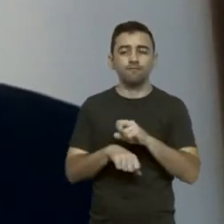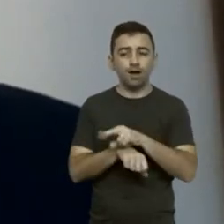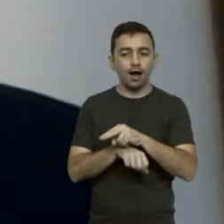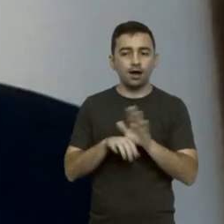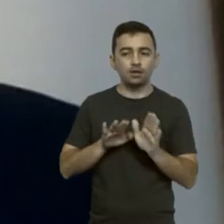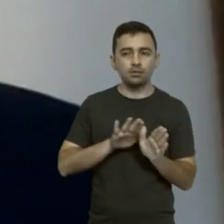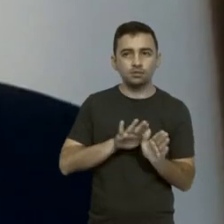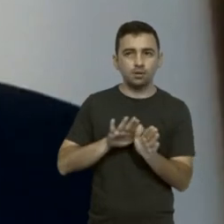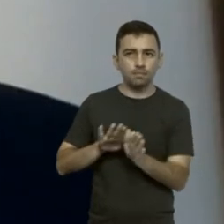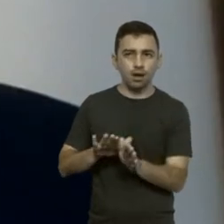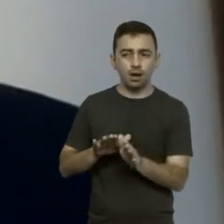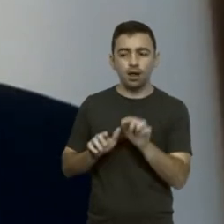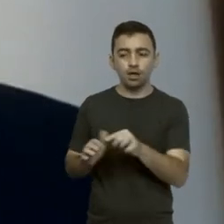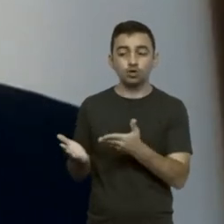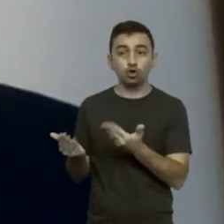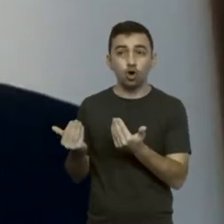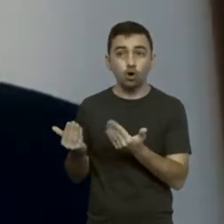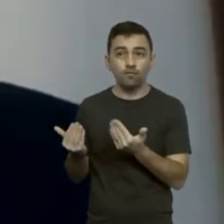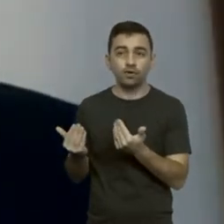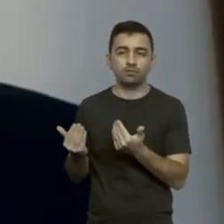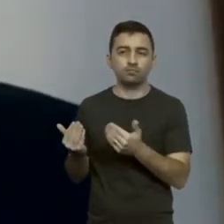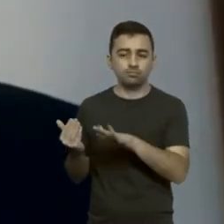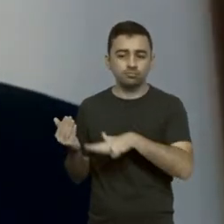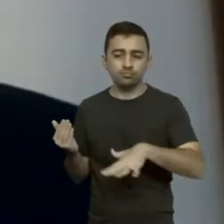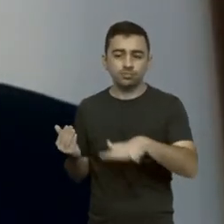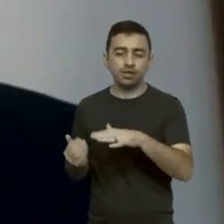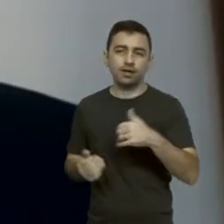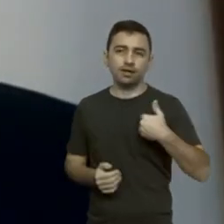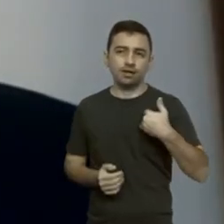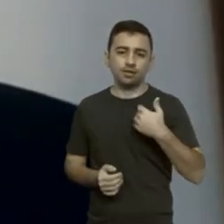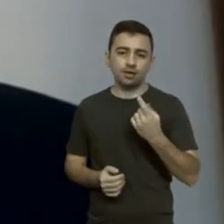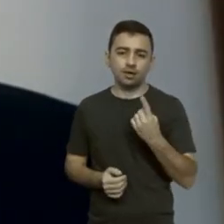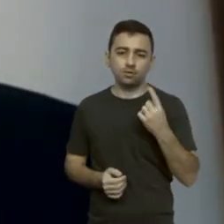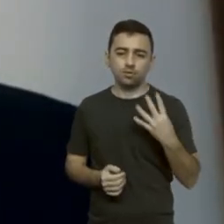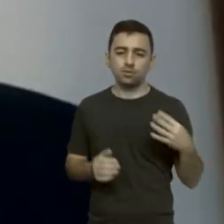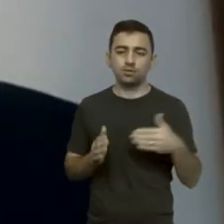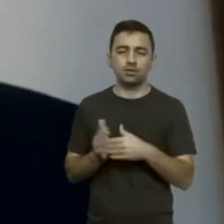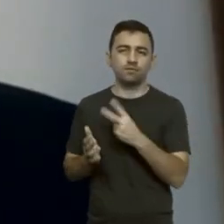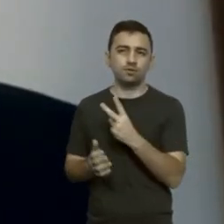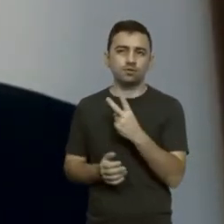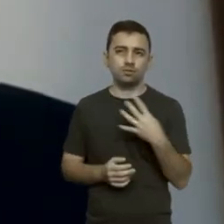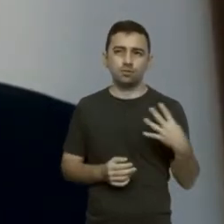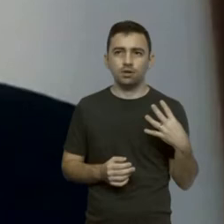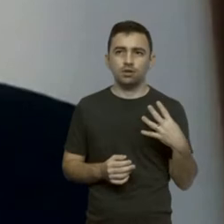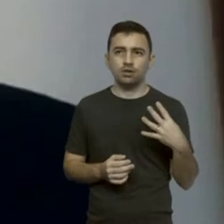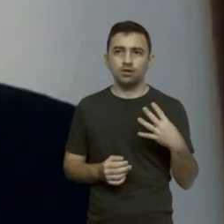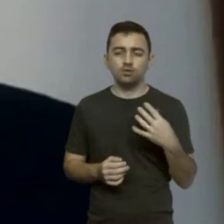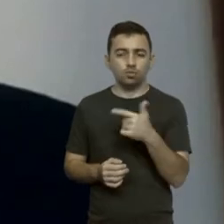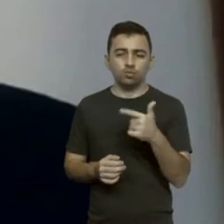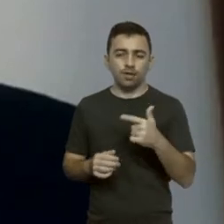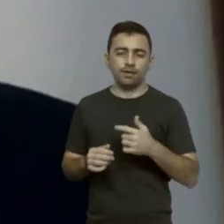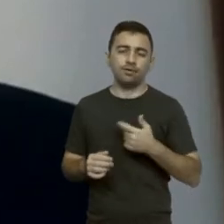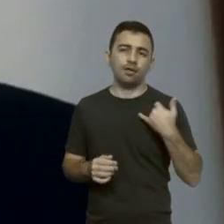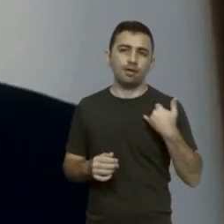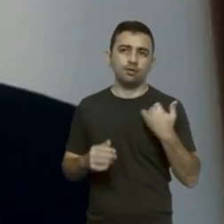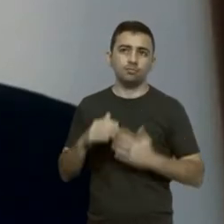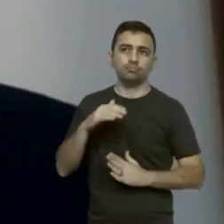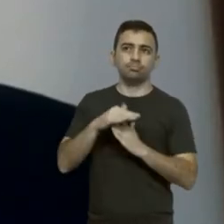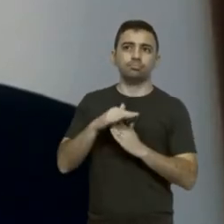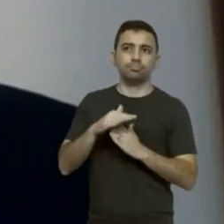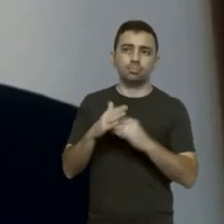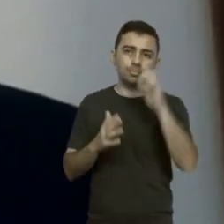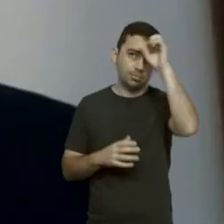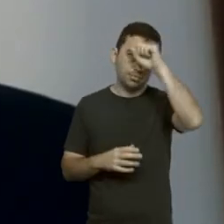para adolescentes e jovens de 14 a 24 anos, sem idade máxima para os aprendizes